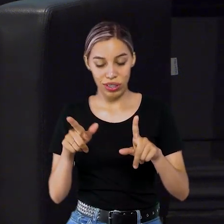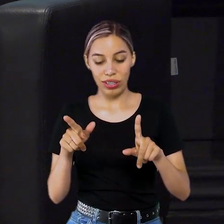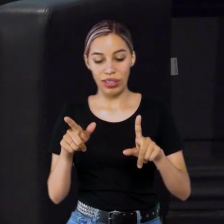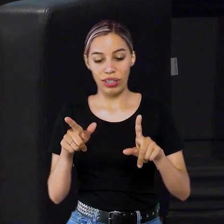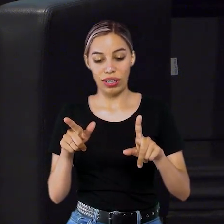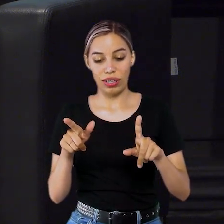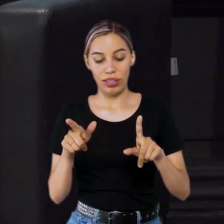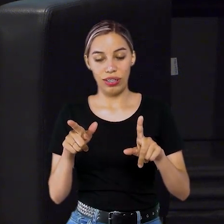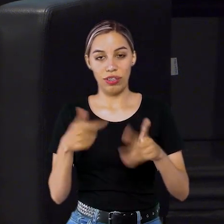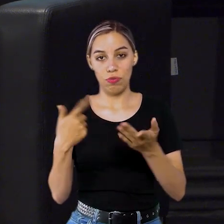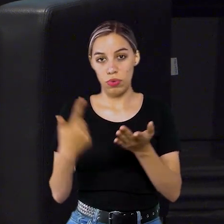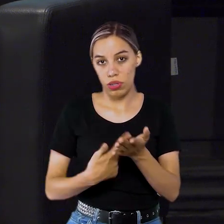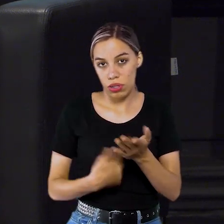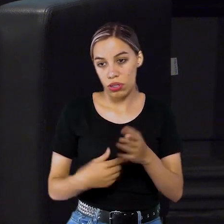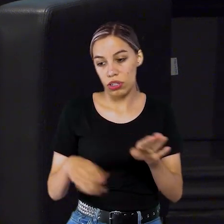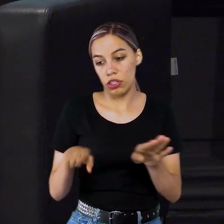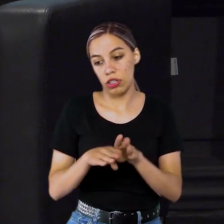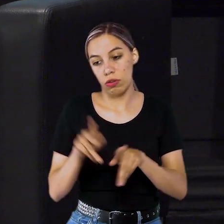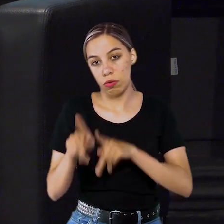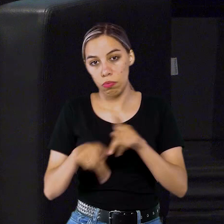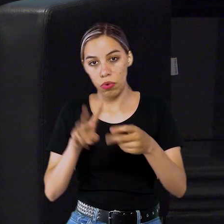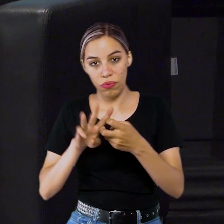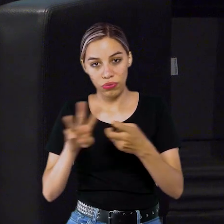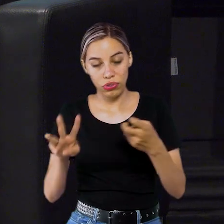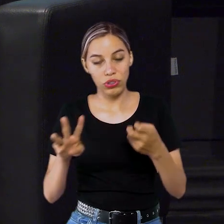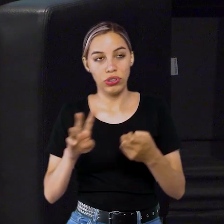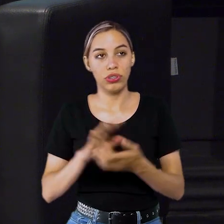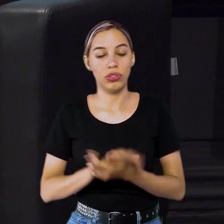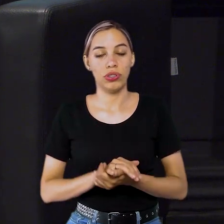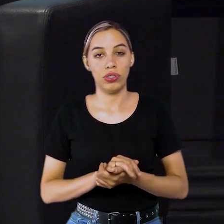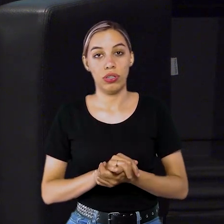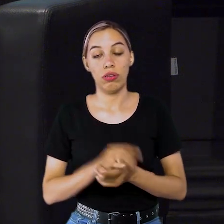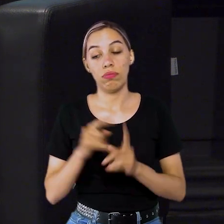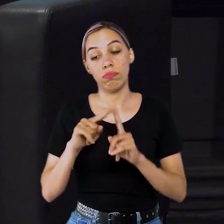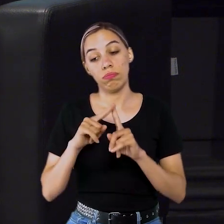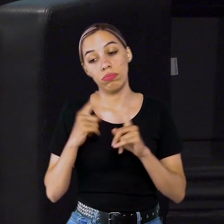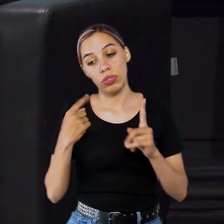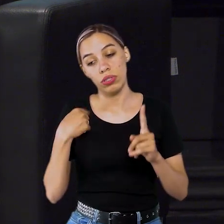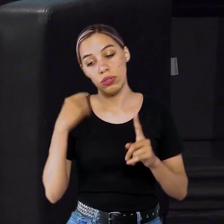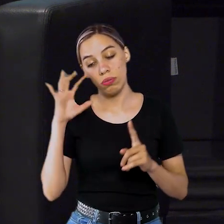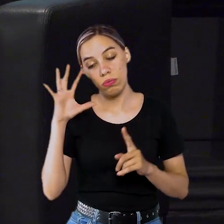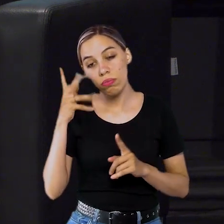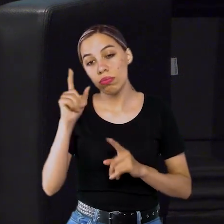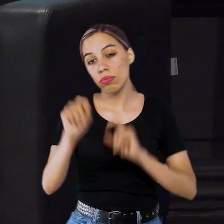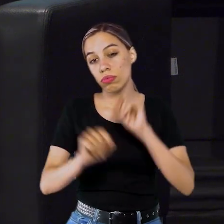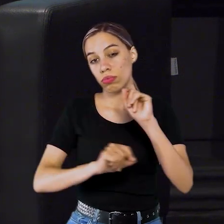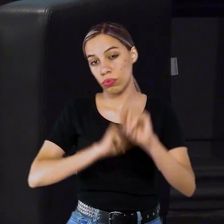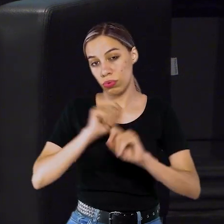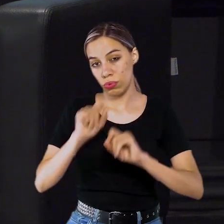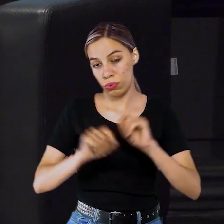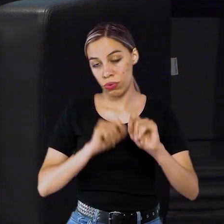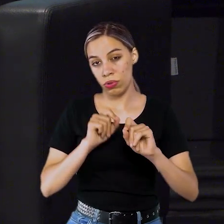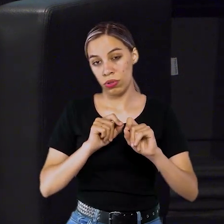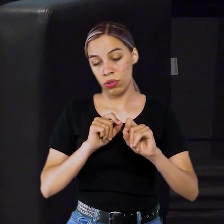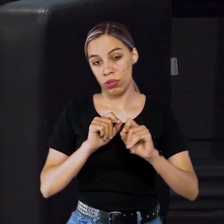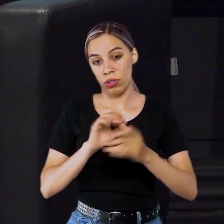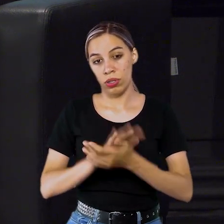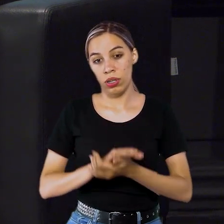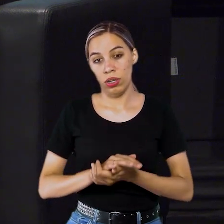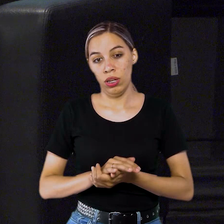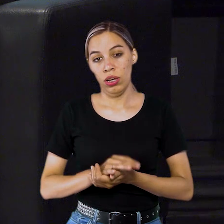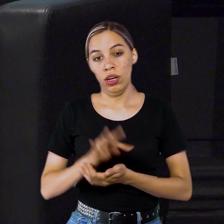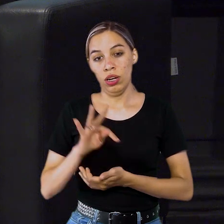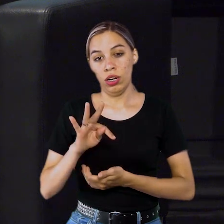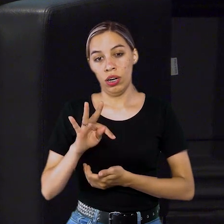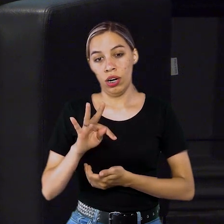indígena, né? Mas, enfim, eu acho que isso aí o Tiamões